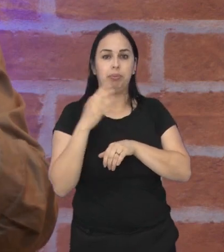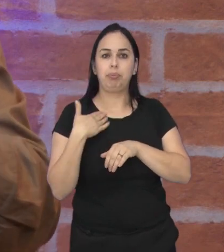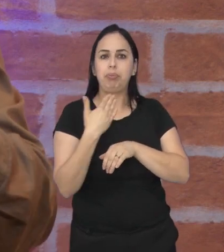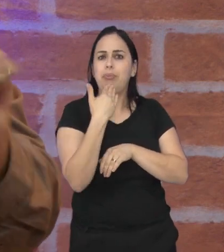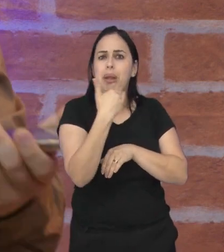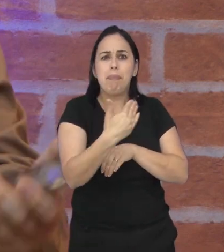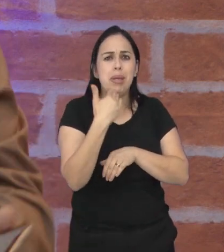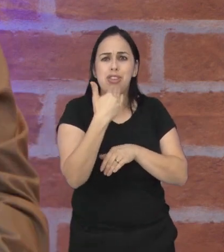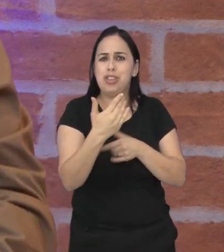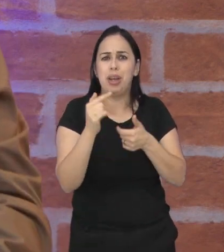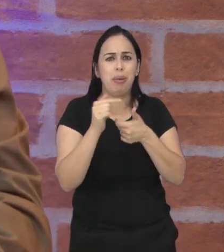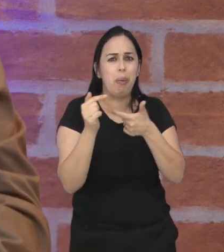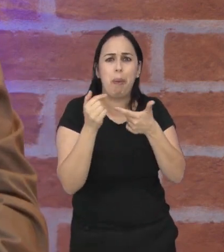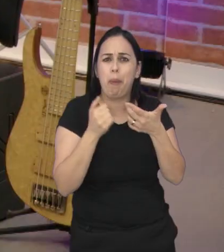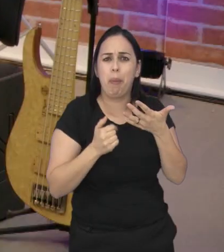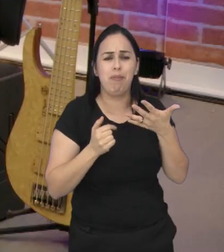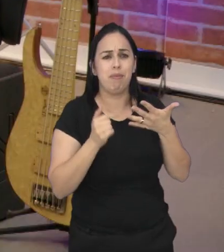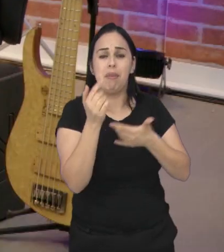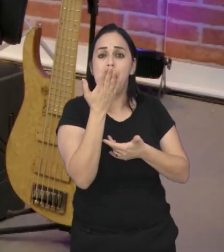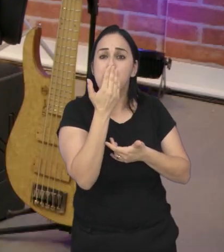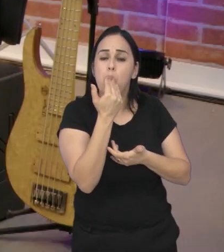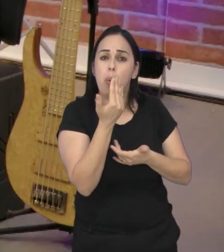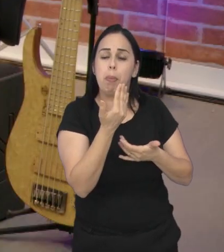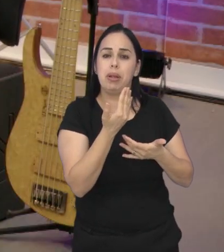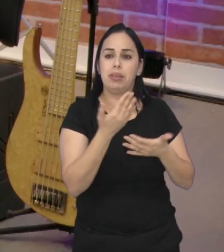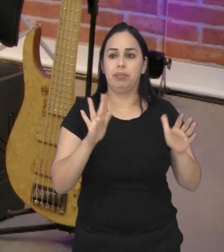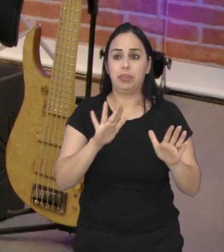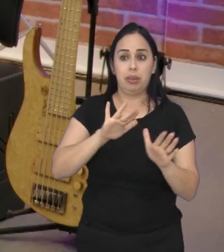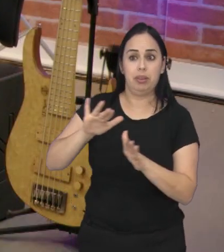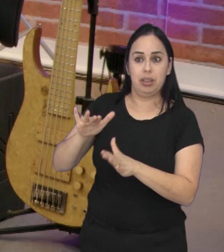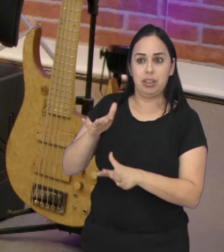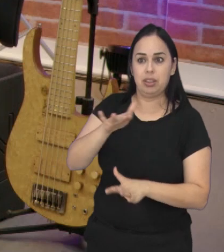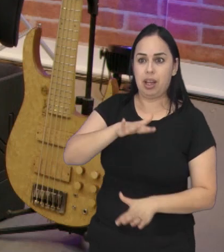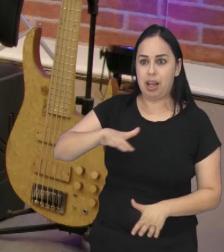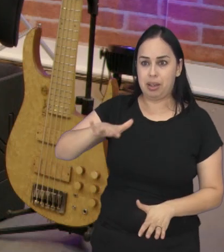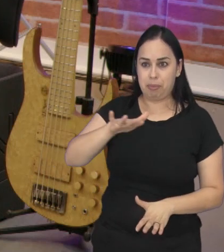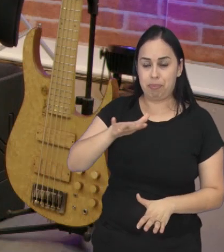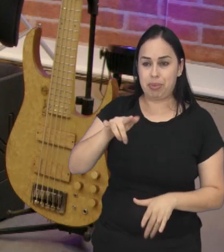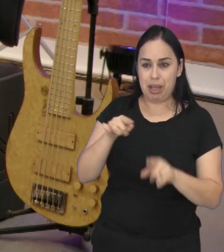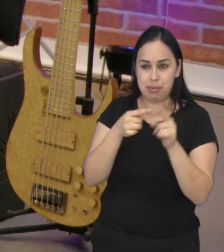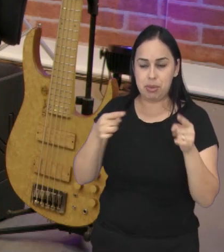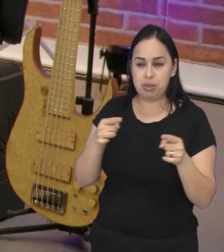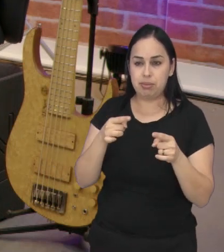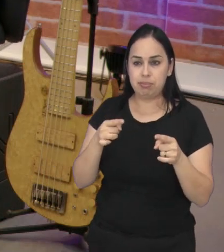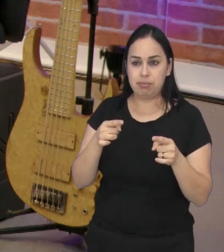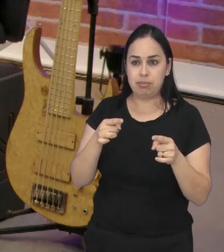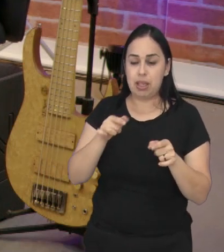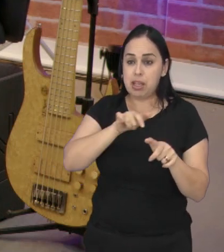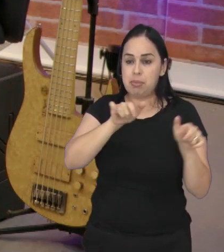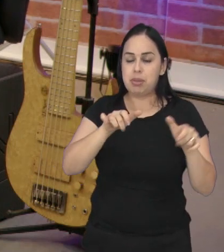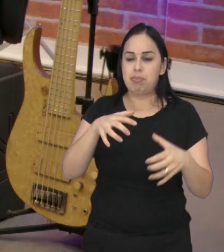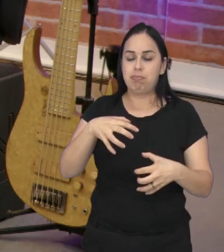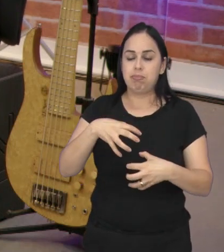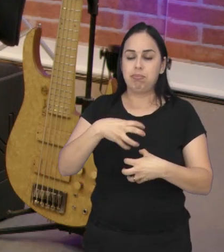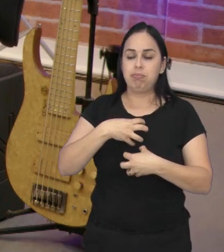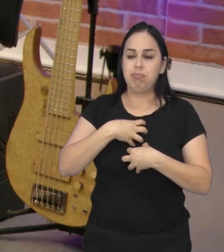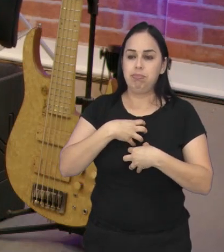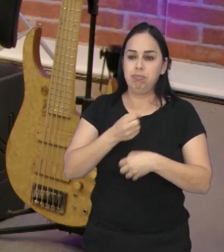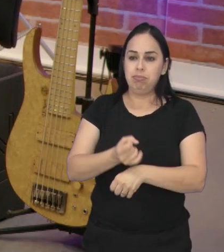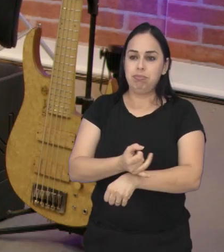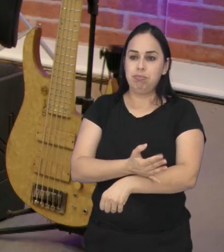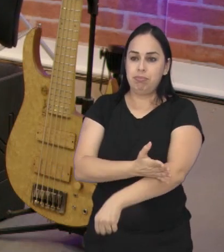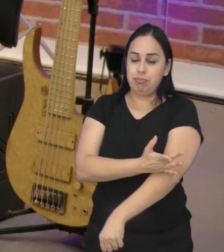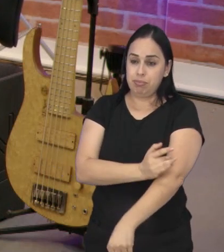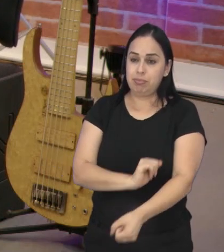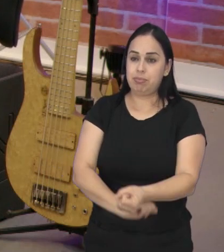de dente, pasta. E é aquilo que a gente falou, né? A música, ela tá muito relacionada ao sentimento das pessoas também, né? Então